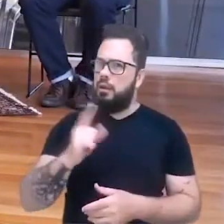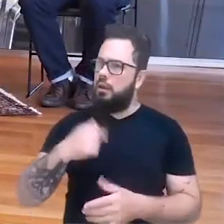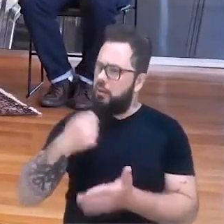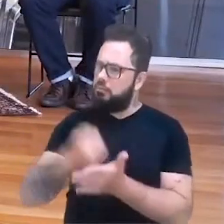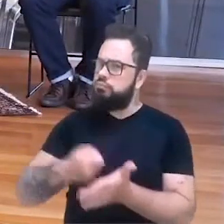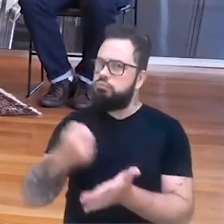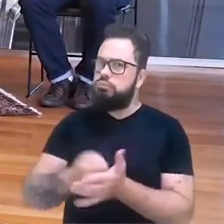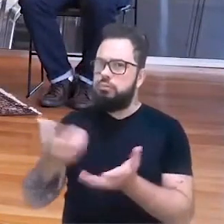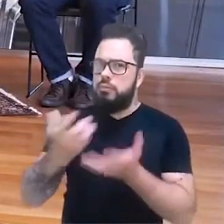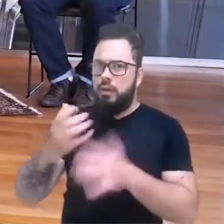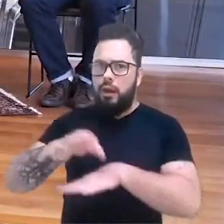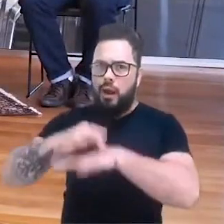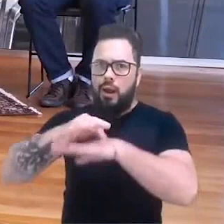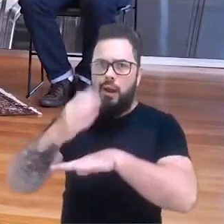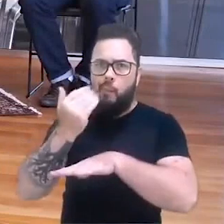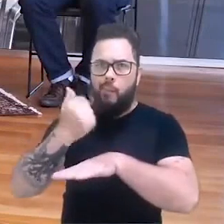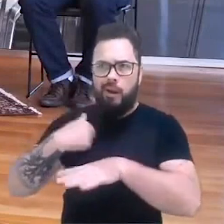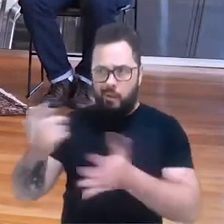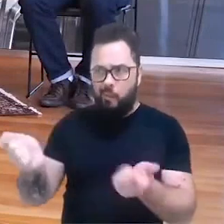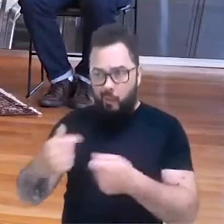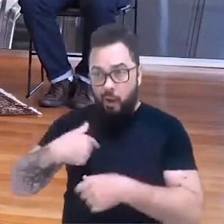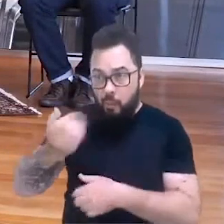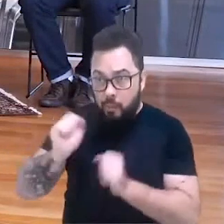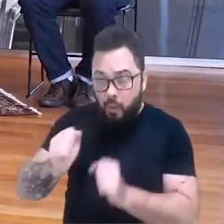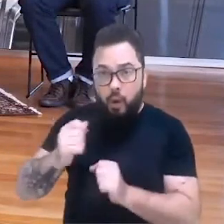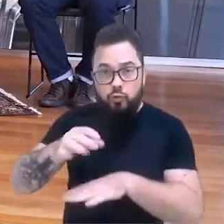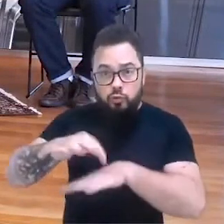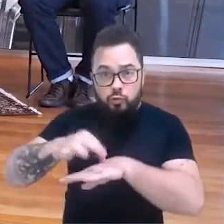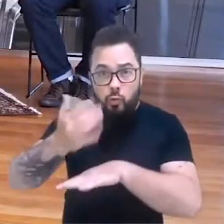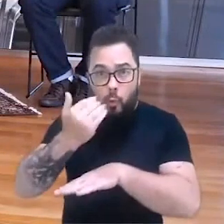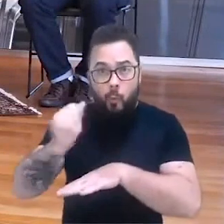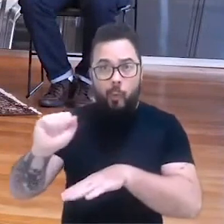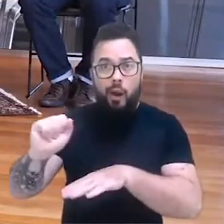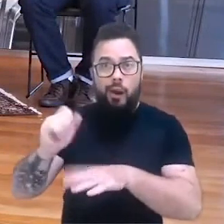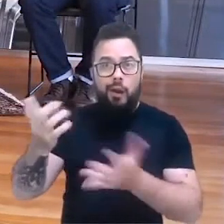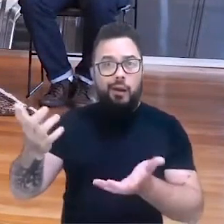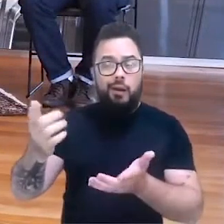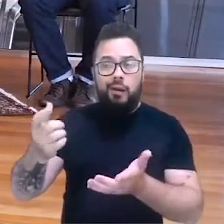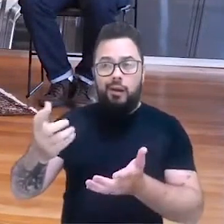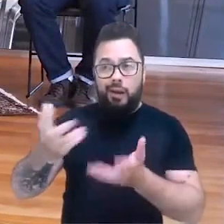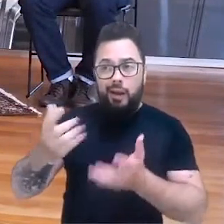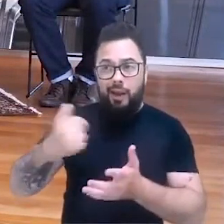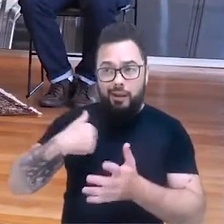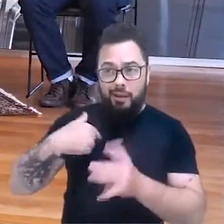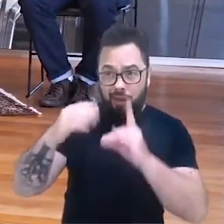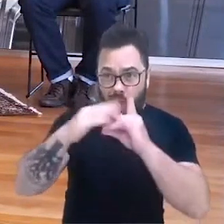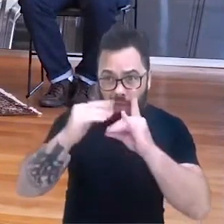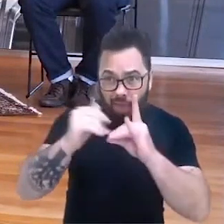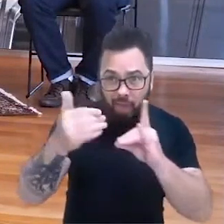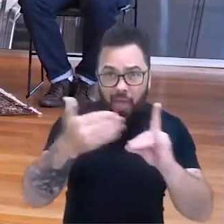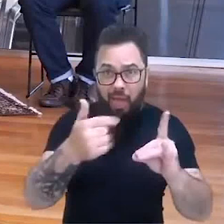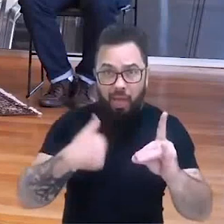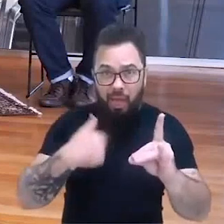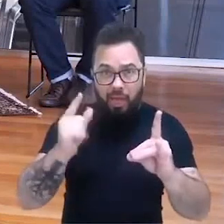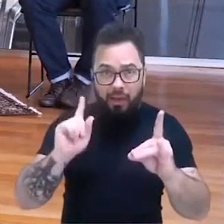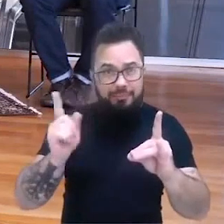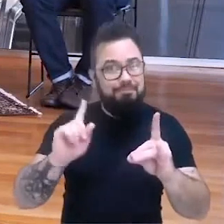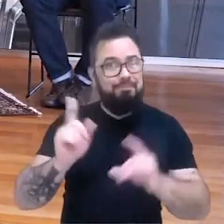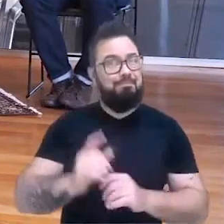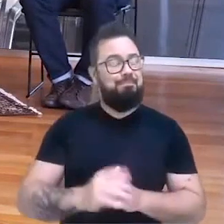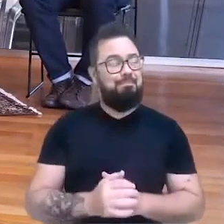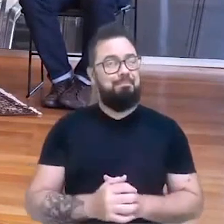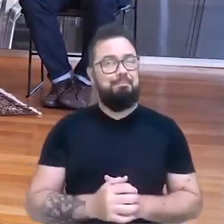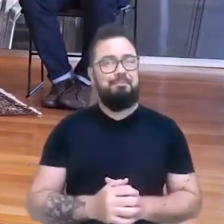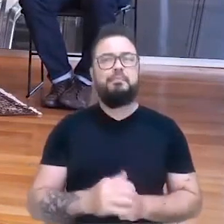ser vegano. Eu falei, irmão, lutei pela carne 20 anos, quando é minha vez não posso comer. Porra, agora que eu tô podendo comer uma picanha, você vai pôr esse mal na